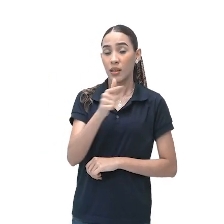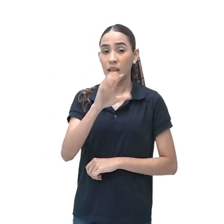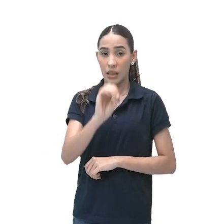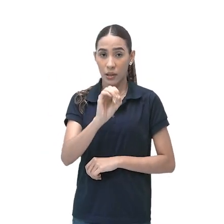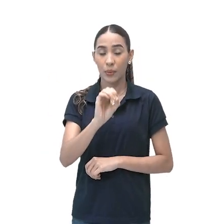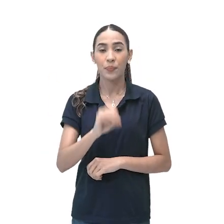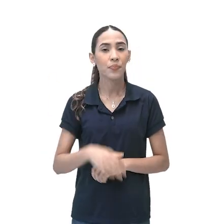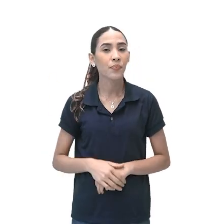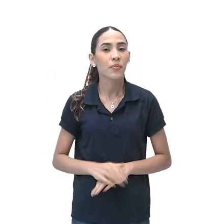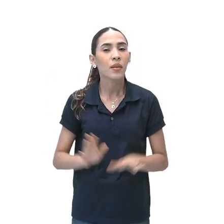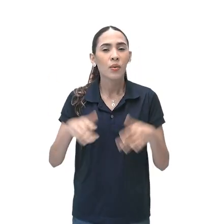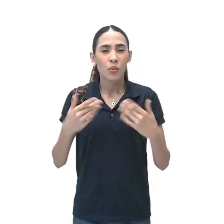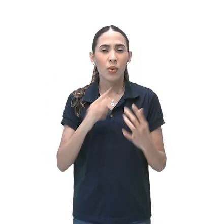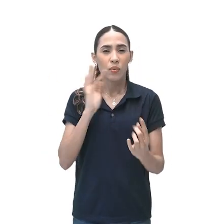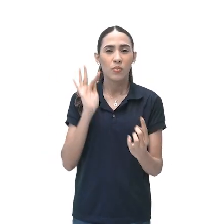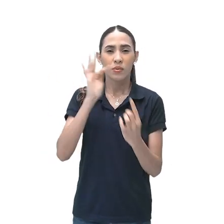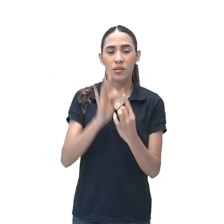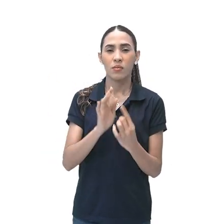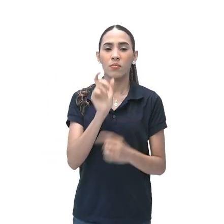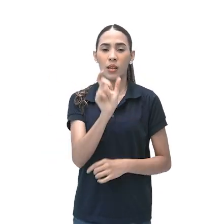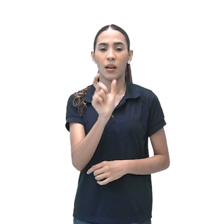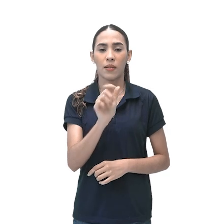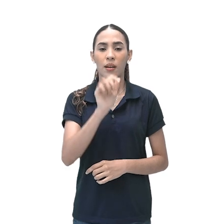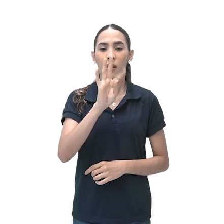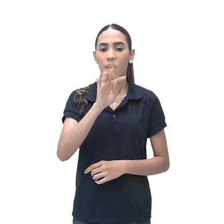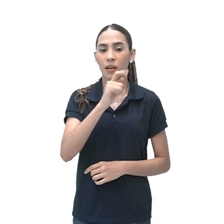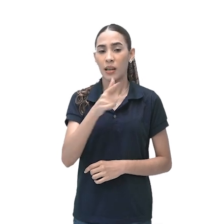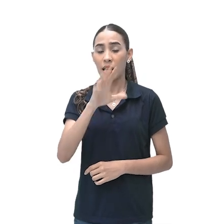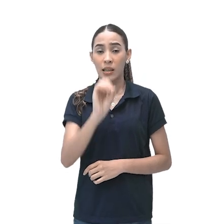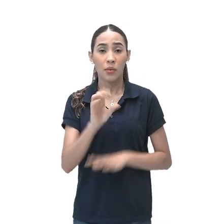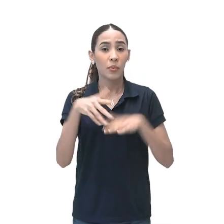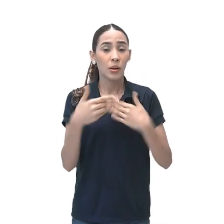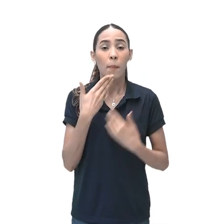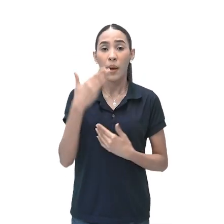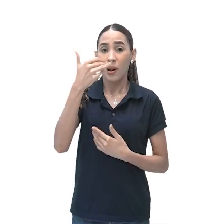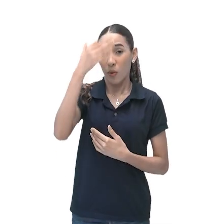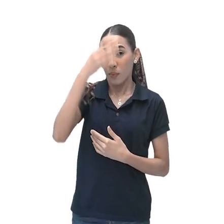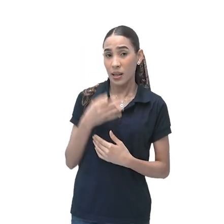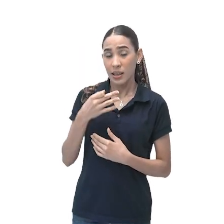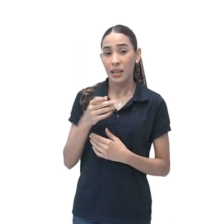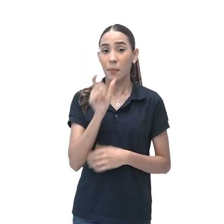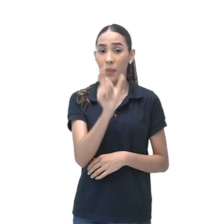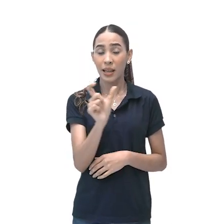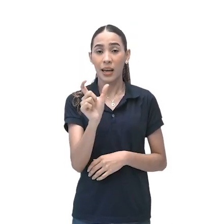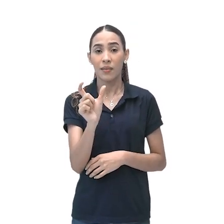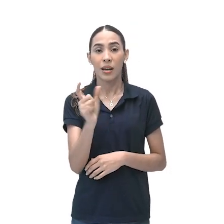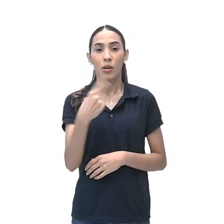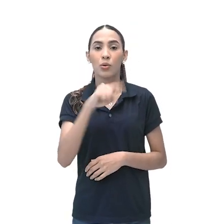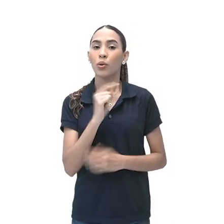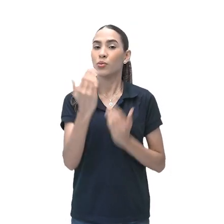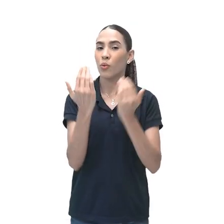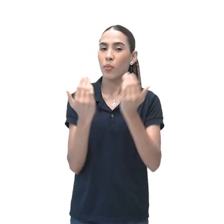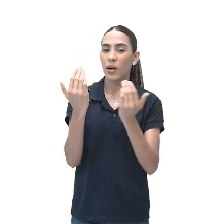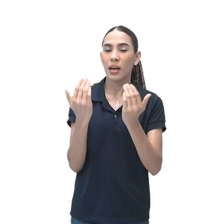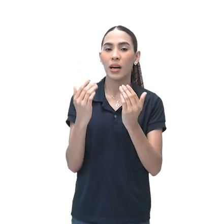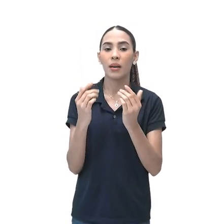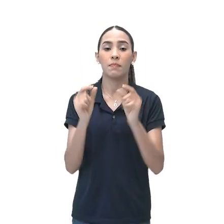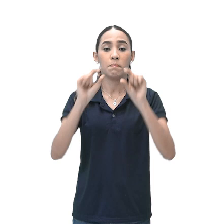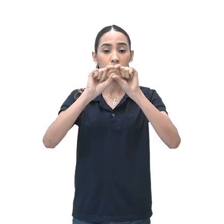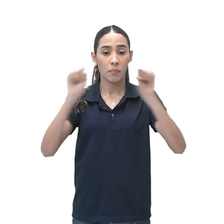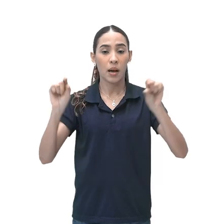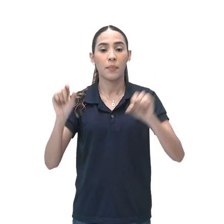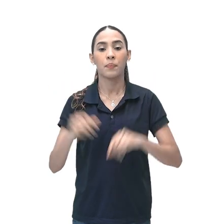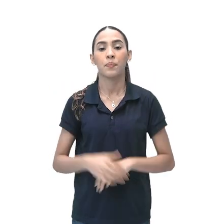tão. Qual será a função dessa palavra? Para que a gente possa compreender a função dessa palavra, vamos comparar uns